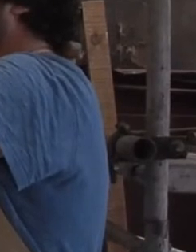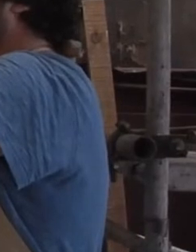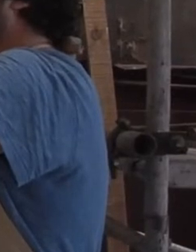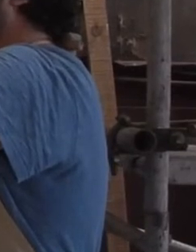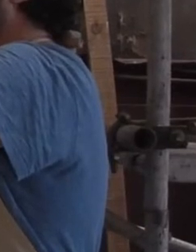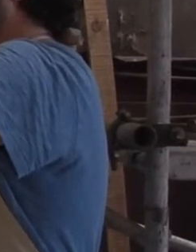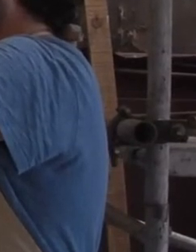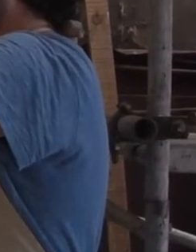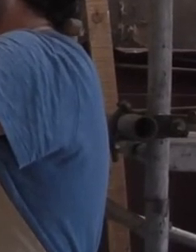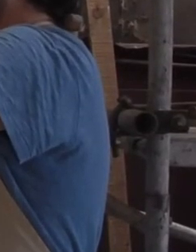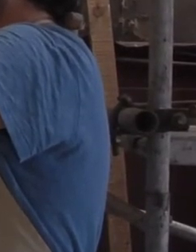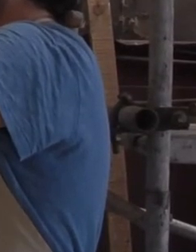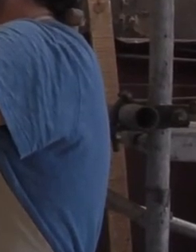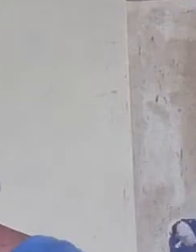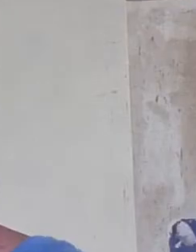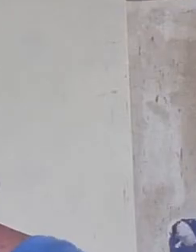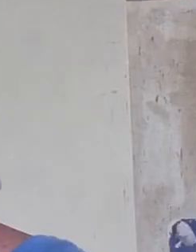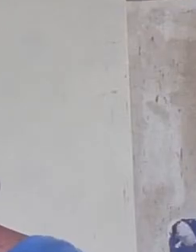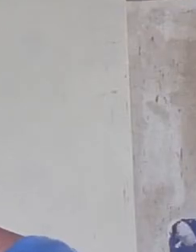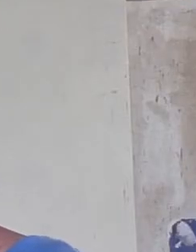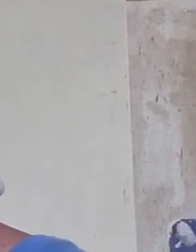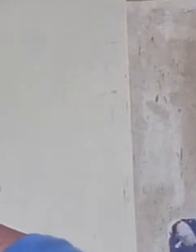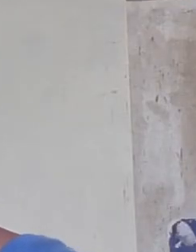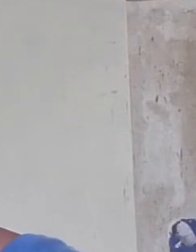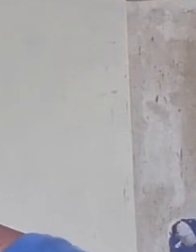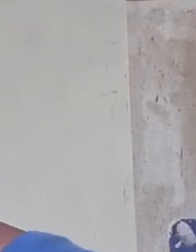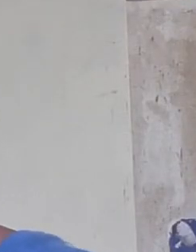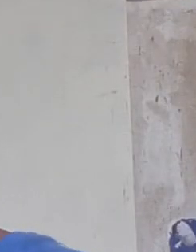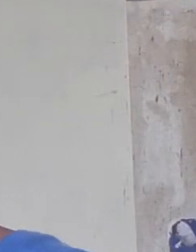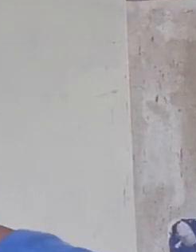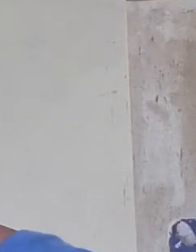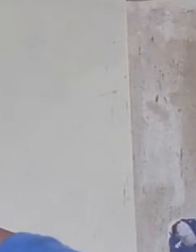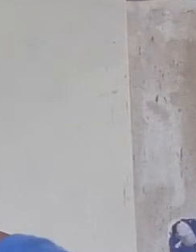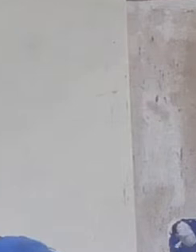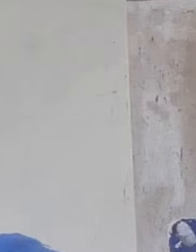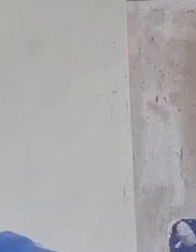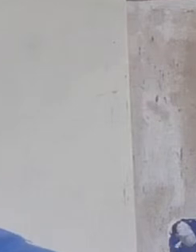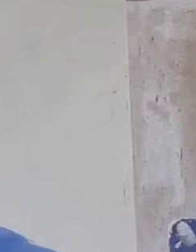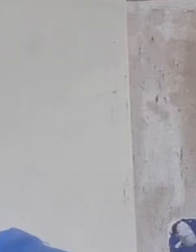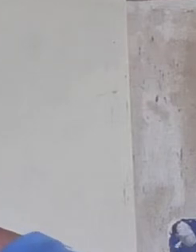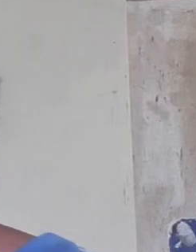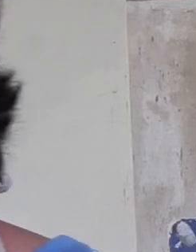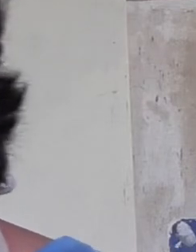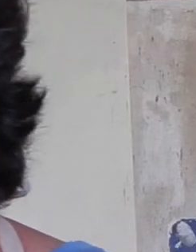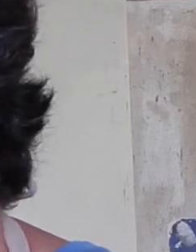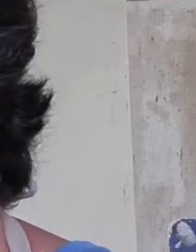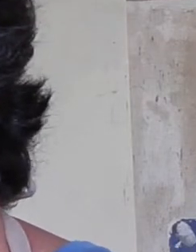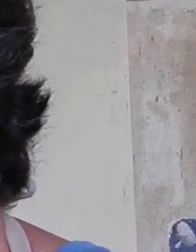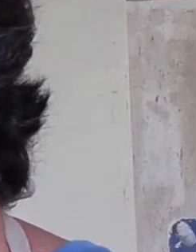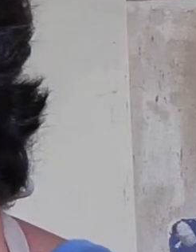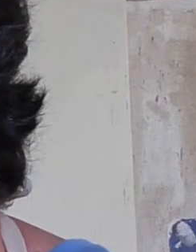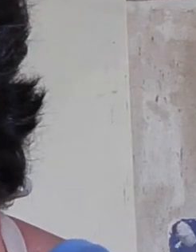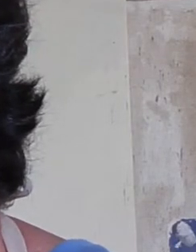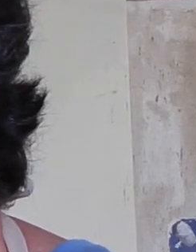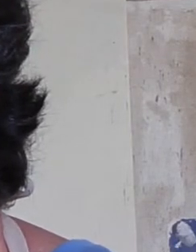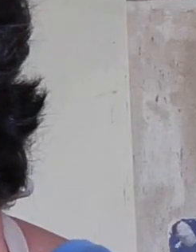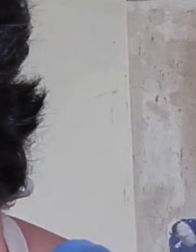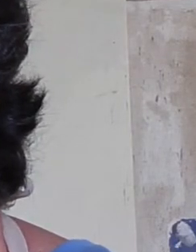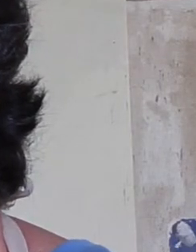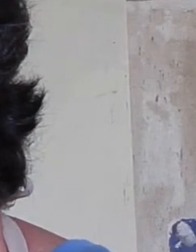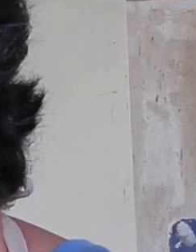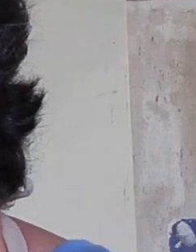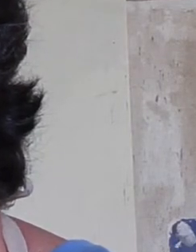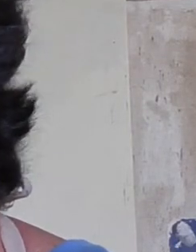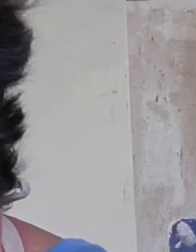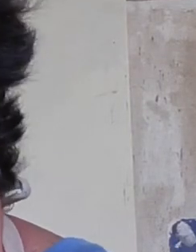contato. Então, é nesse ato, né, laborioso, né, de trabalho, que a